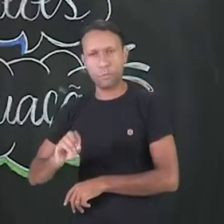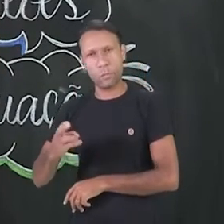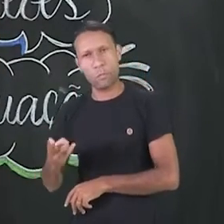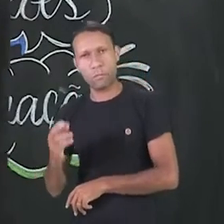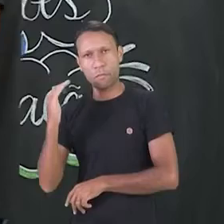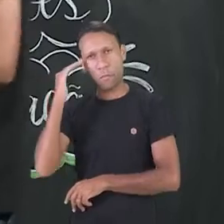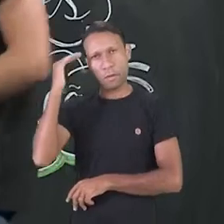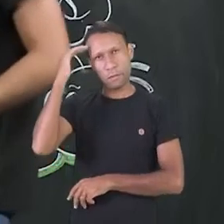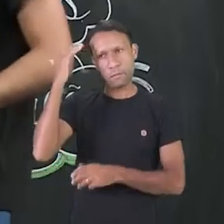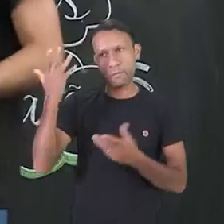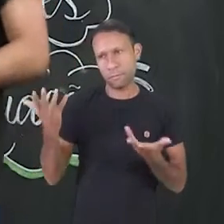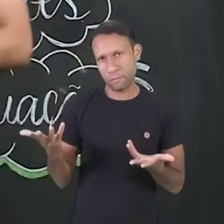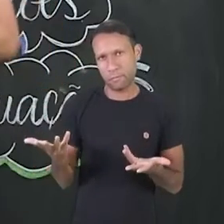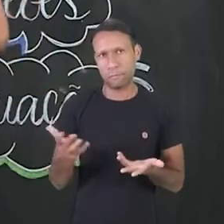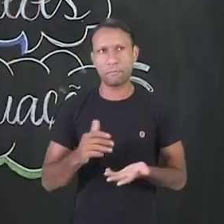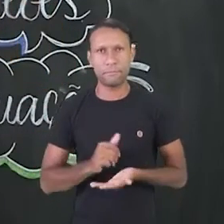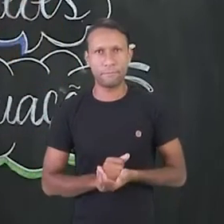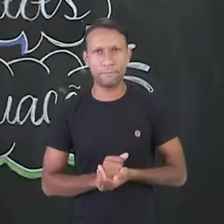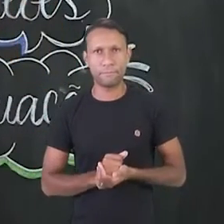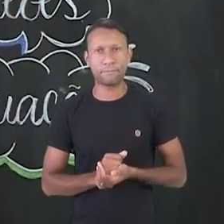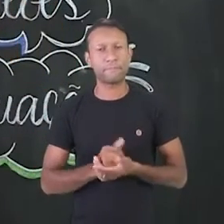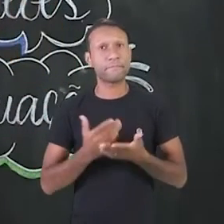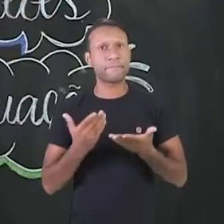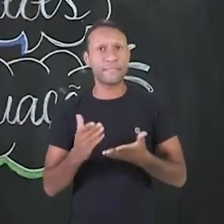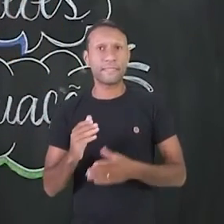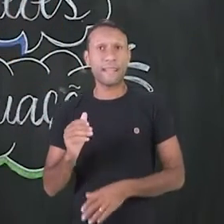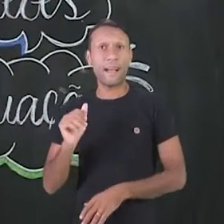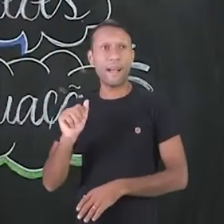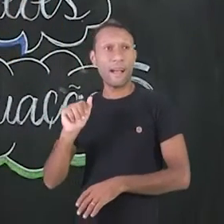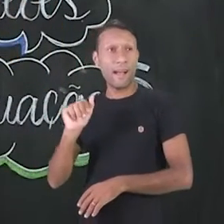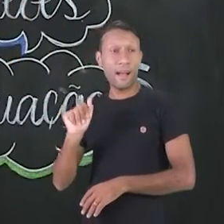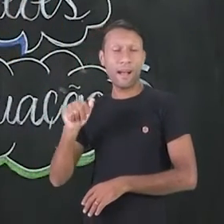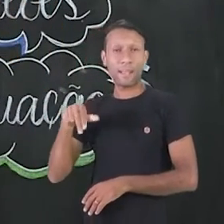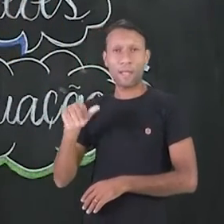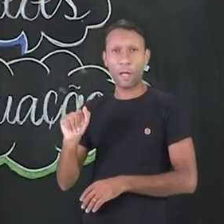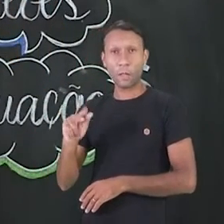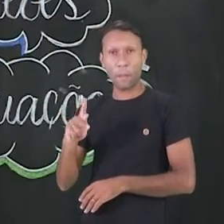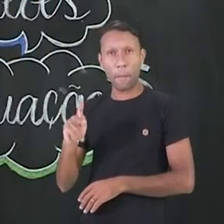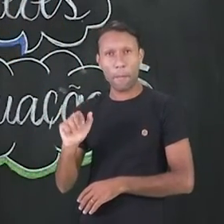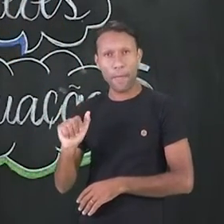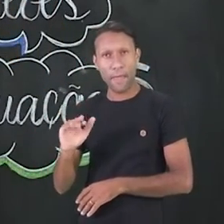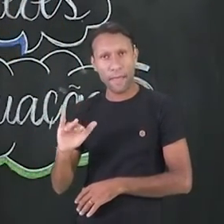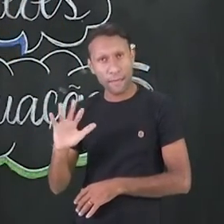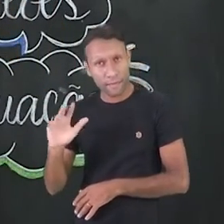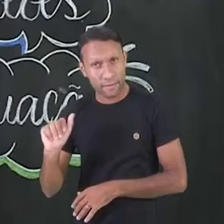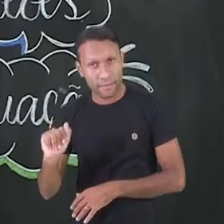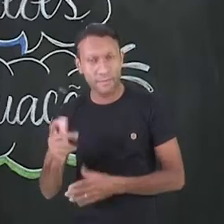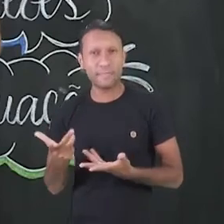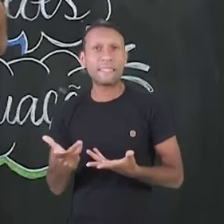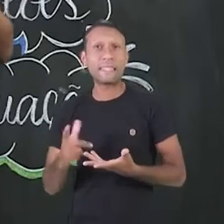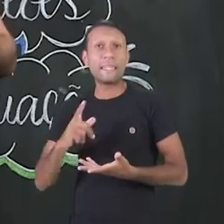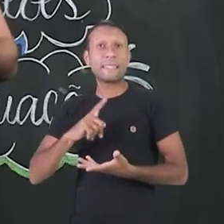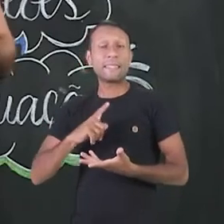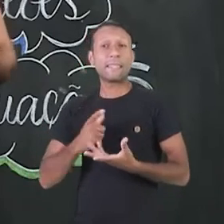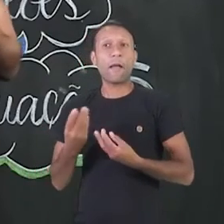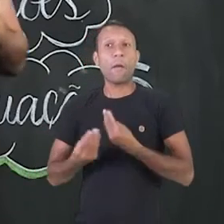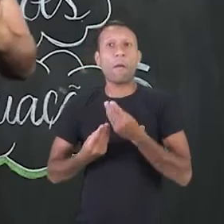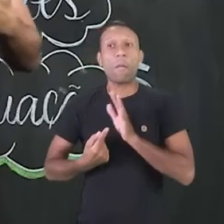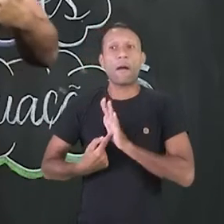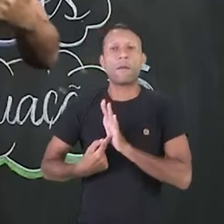adulto. Já as onomatopeias são aquelas palavras que a gente utiliza para